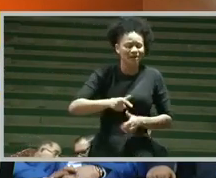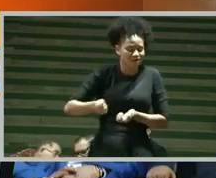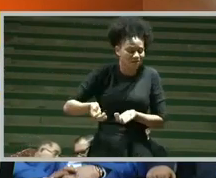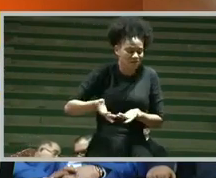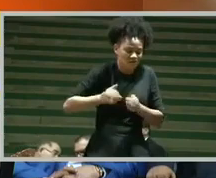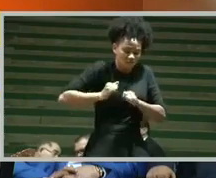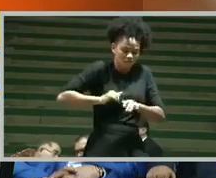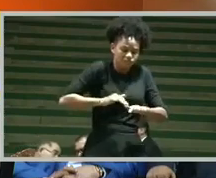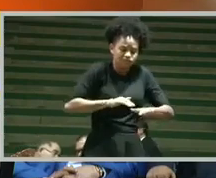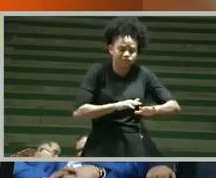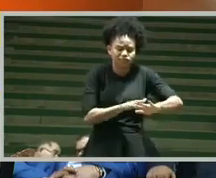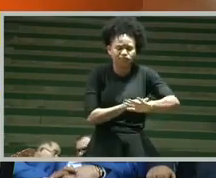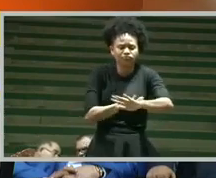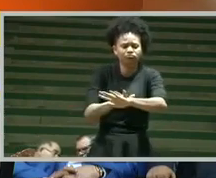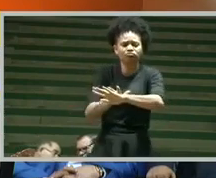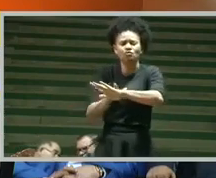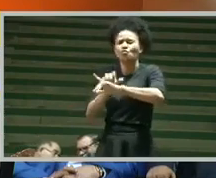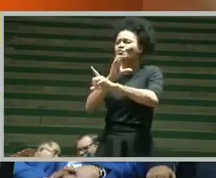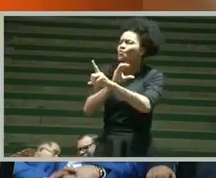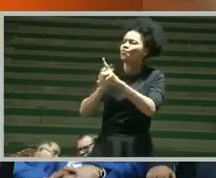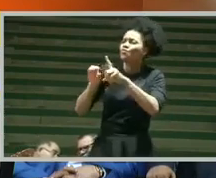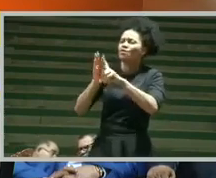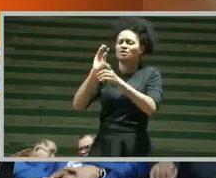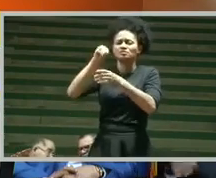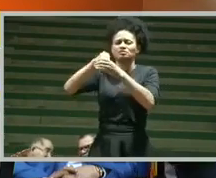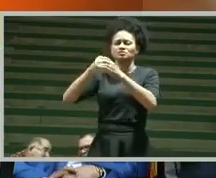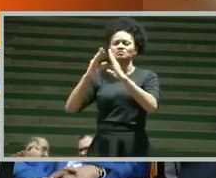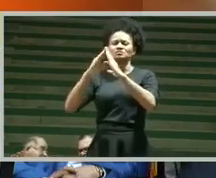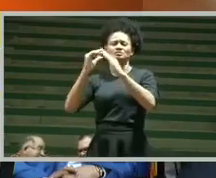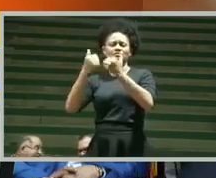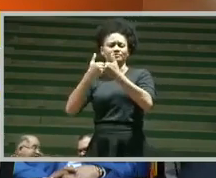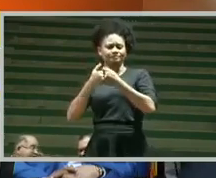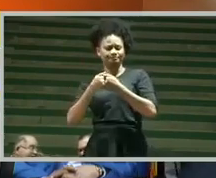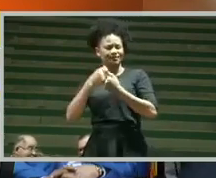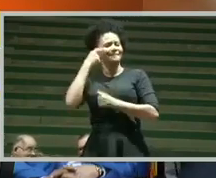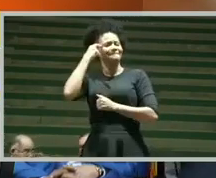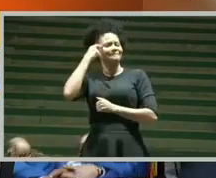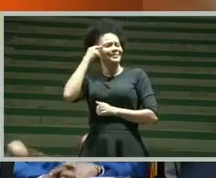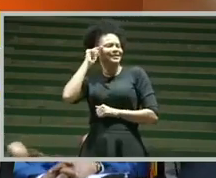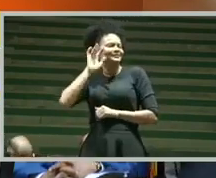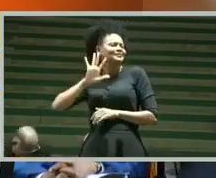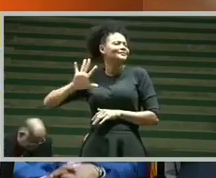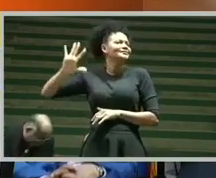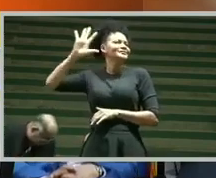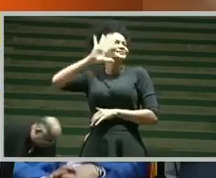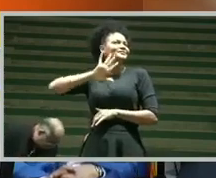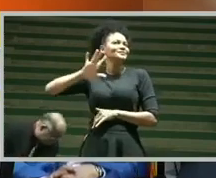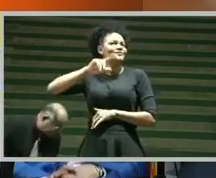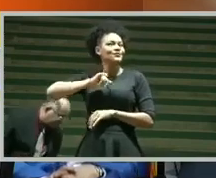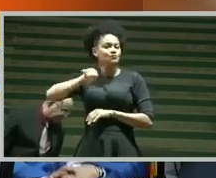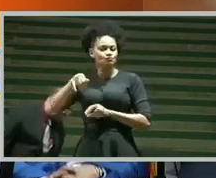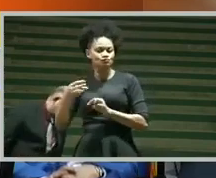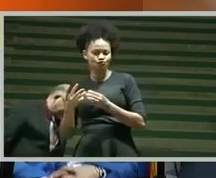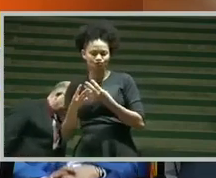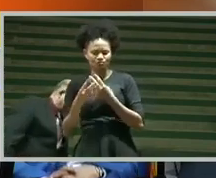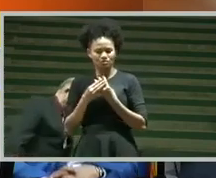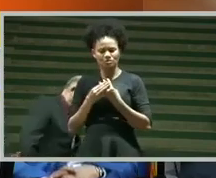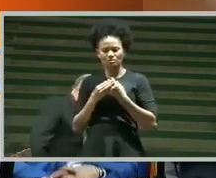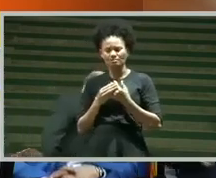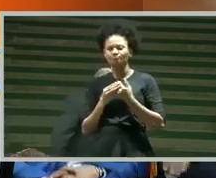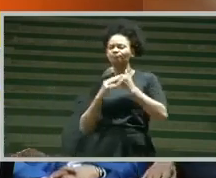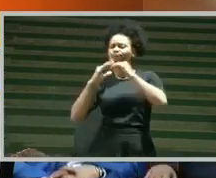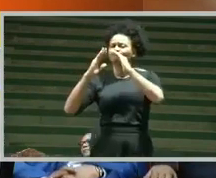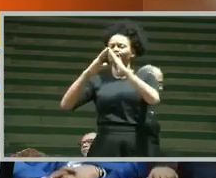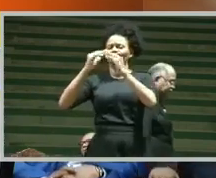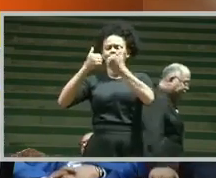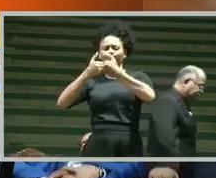templo. Então dá para imaginar a cena, esses judeus adentrando ao templo.